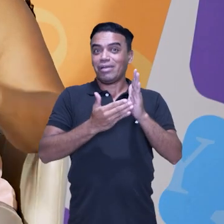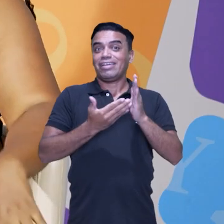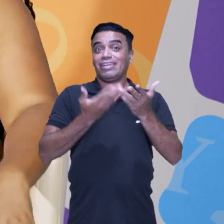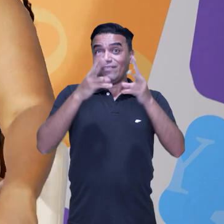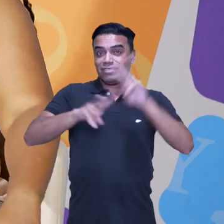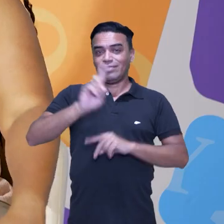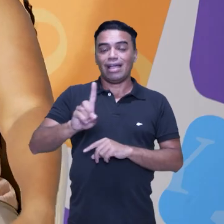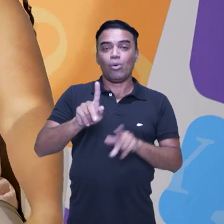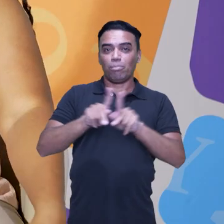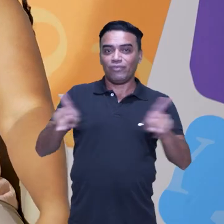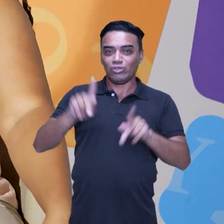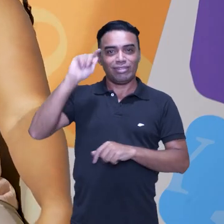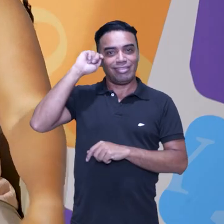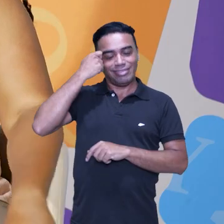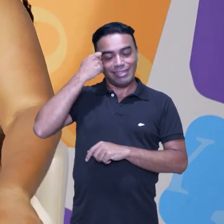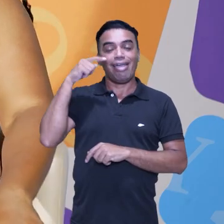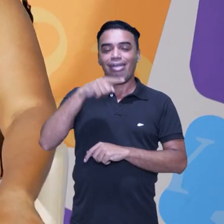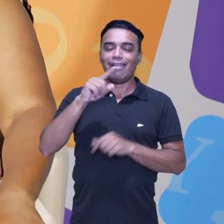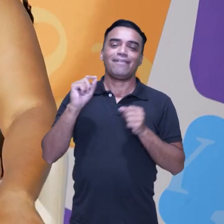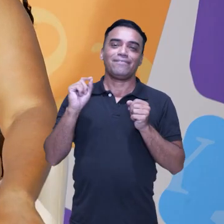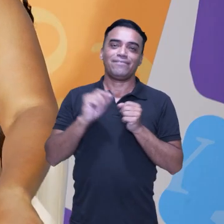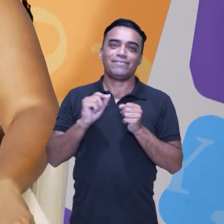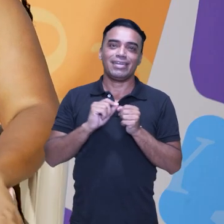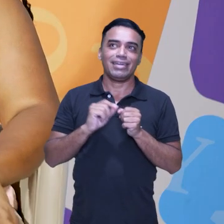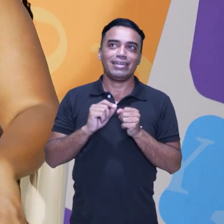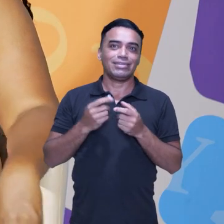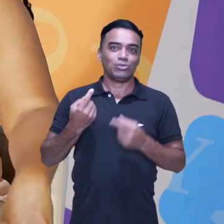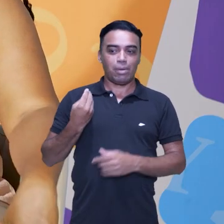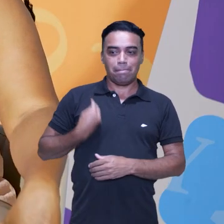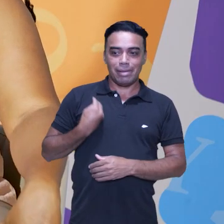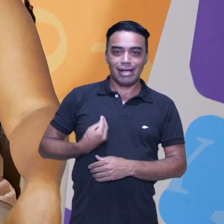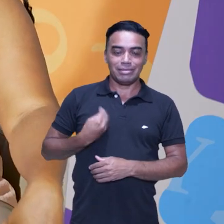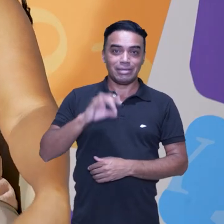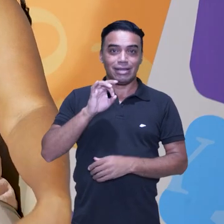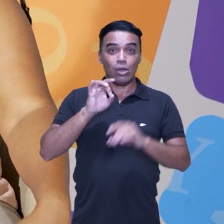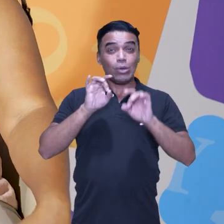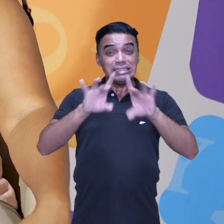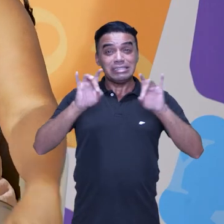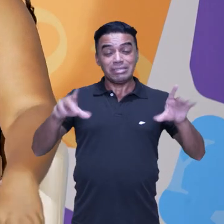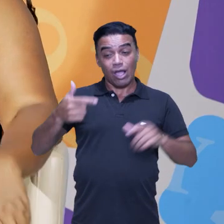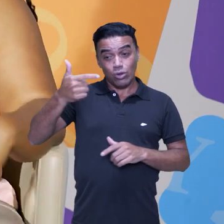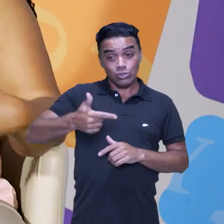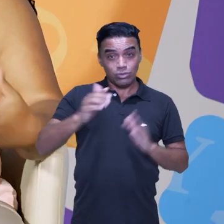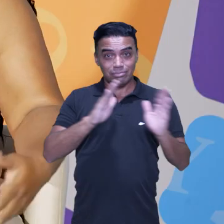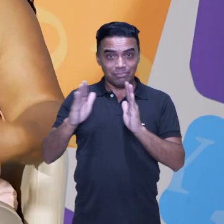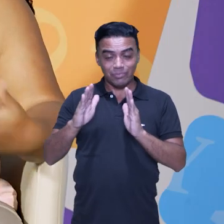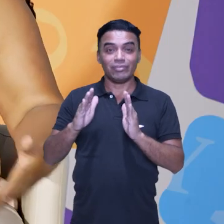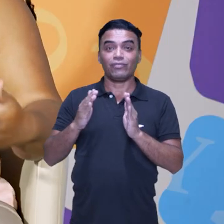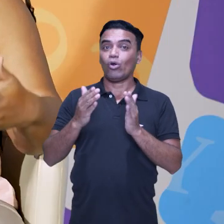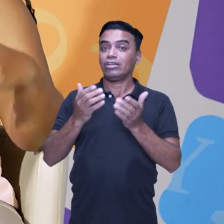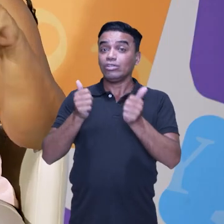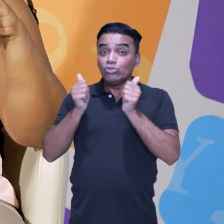Professores, né, negros, e ela fez uma participação muito especial nesse segundo, que foi acompanhar